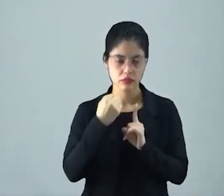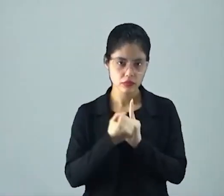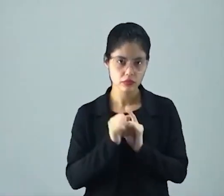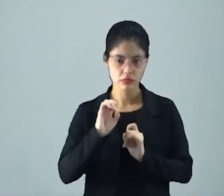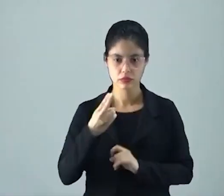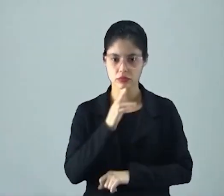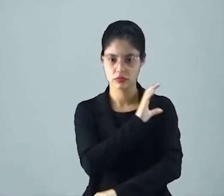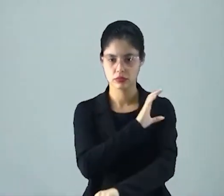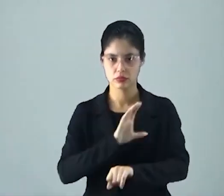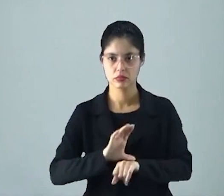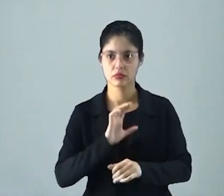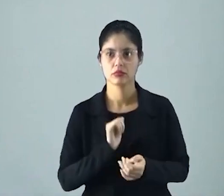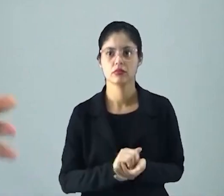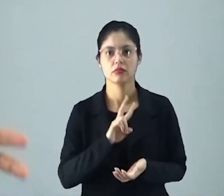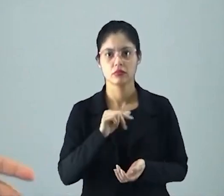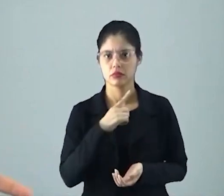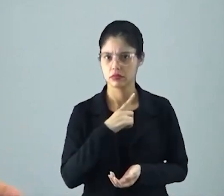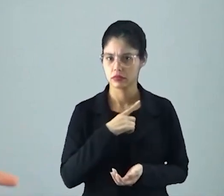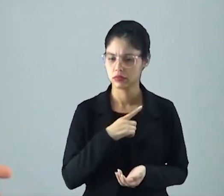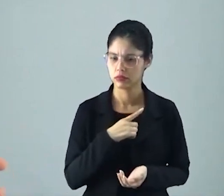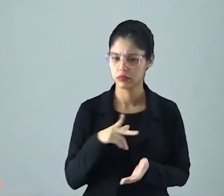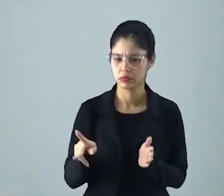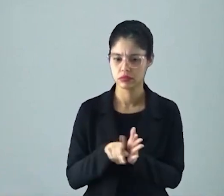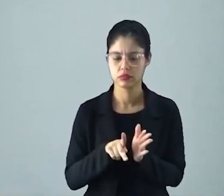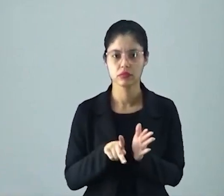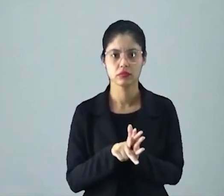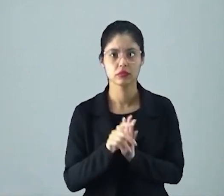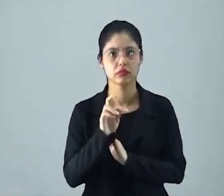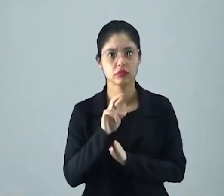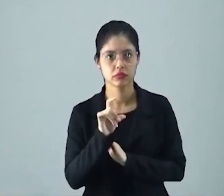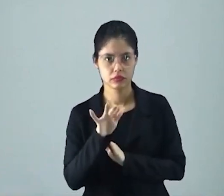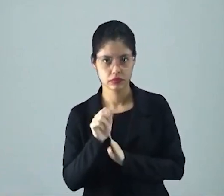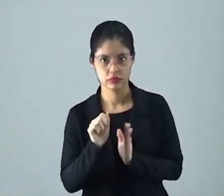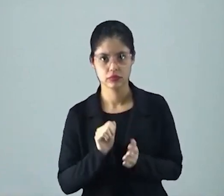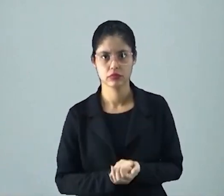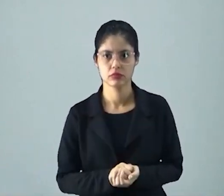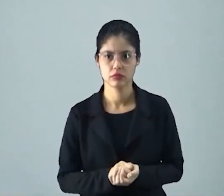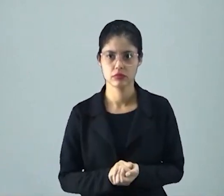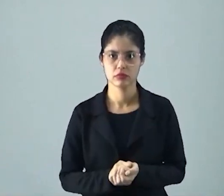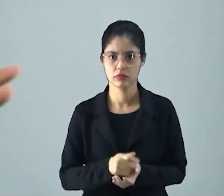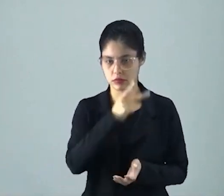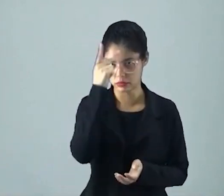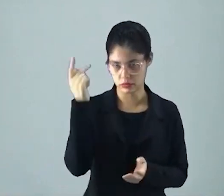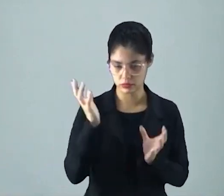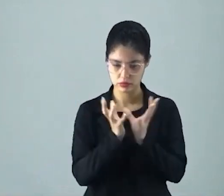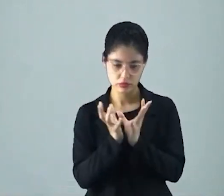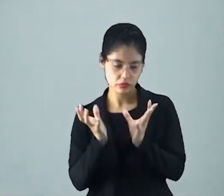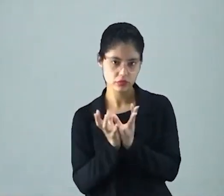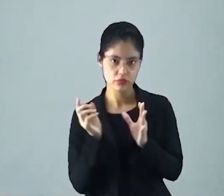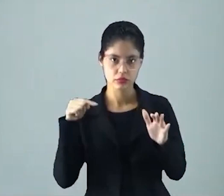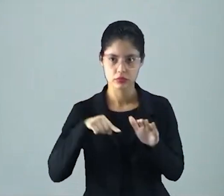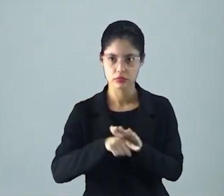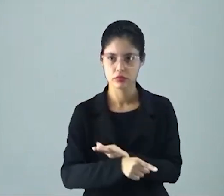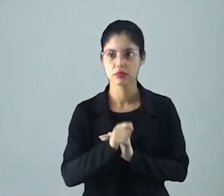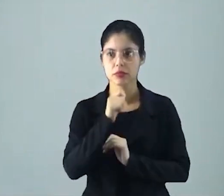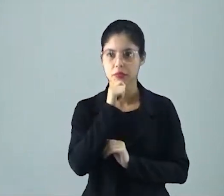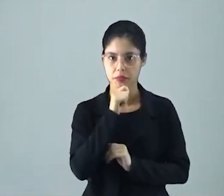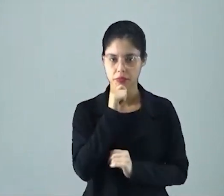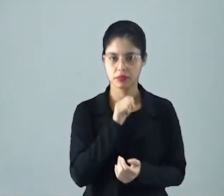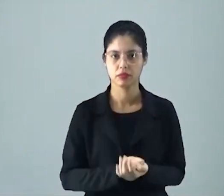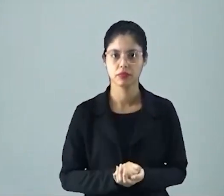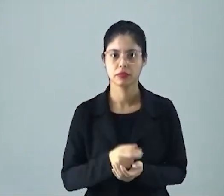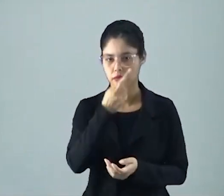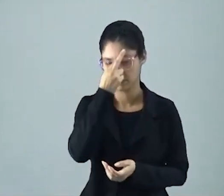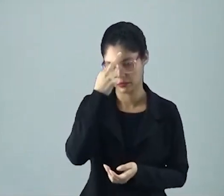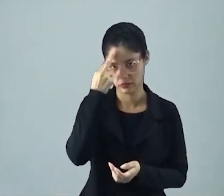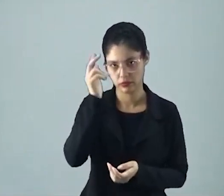social ou cultural, independe da região. Vai depender do quê? Da pessoa, do grupo que ela está inserida, né?